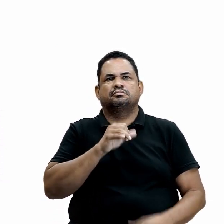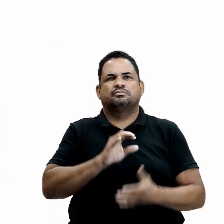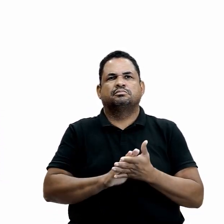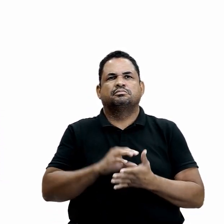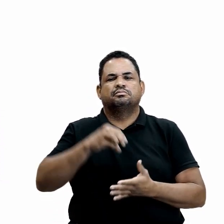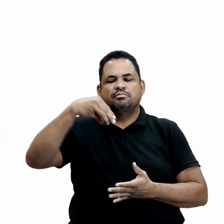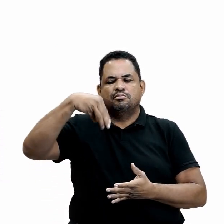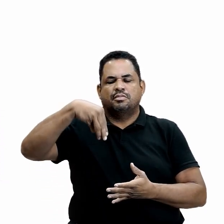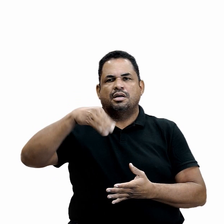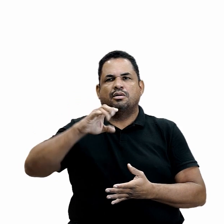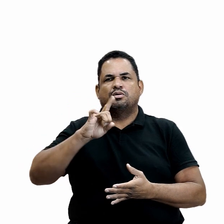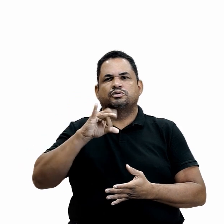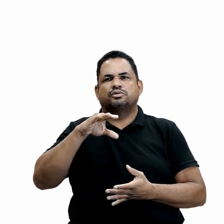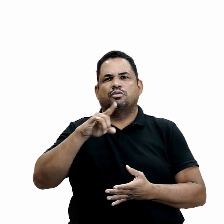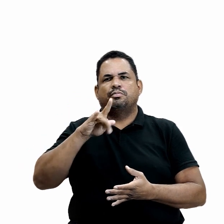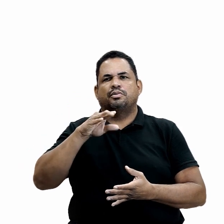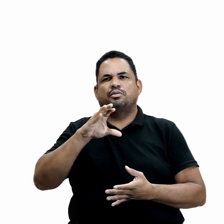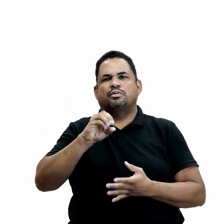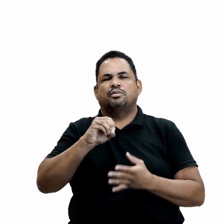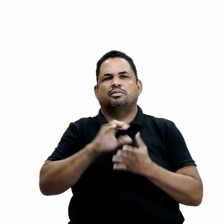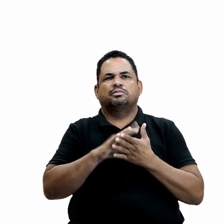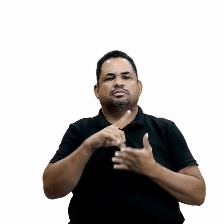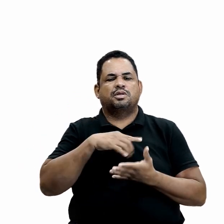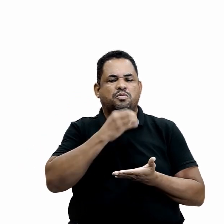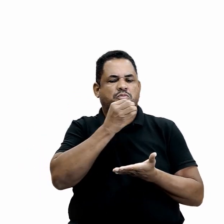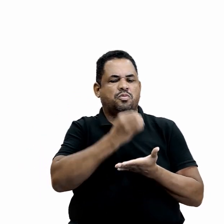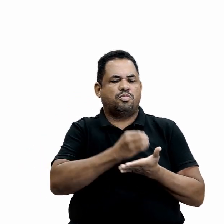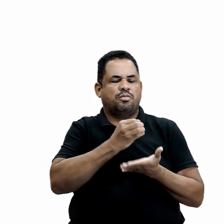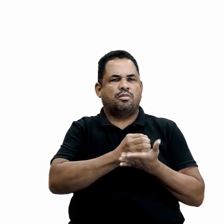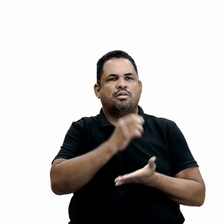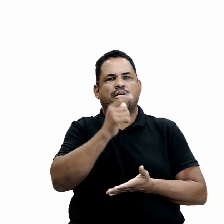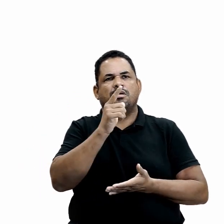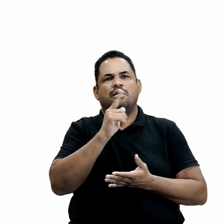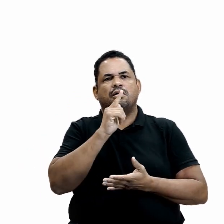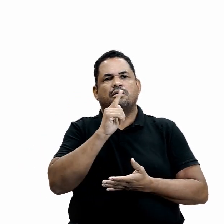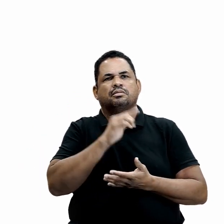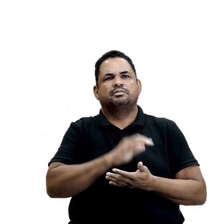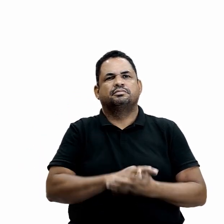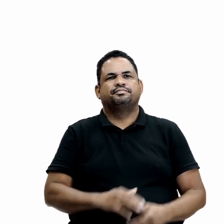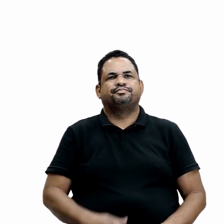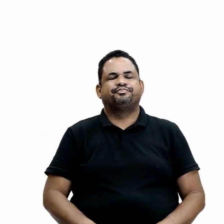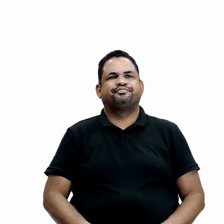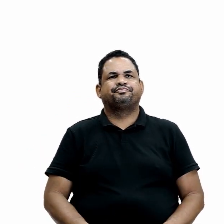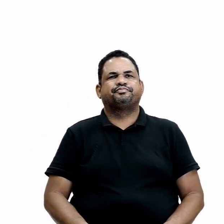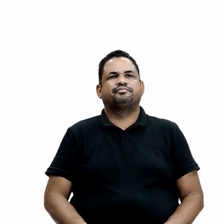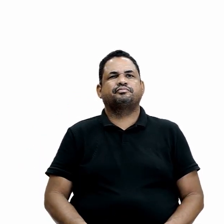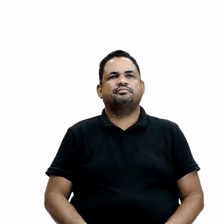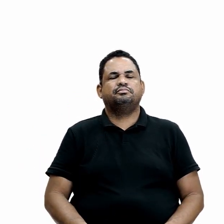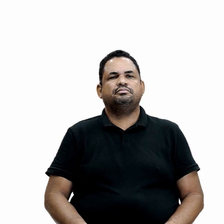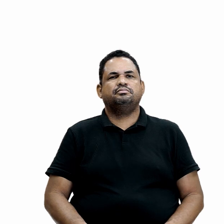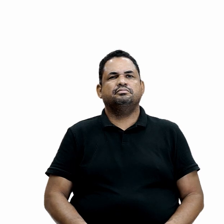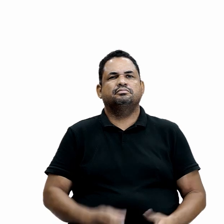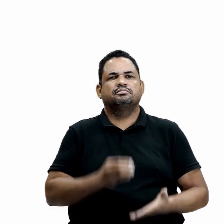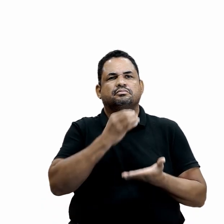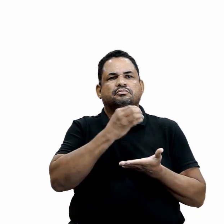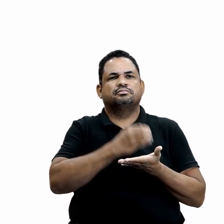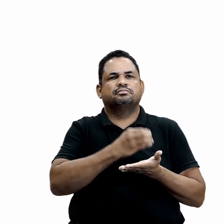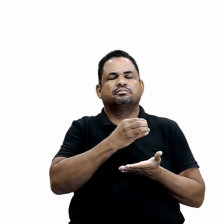macroscópico. Você tem um copo com água, tá bom? E o copo,